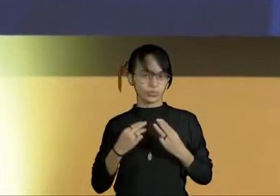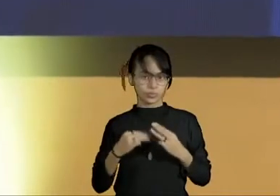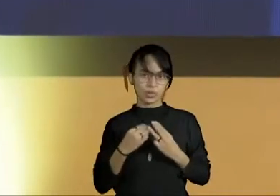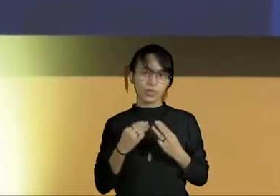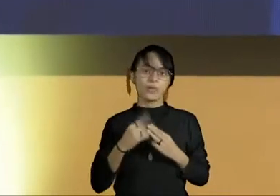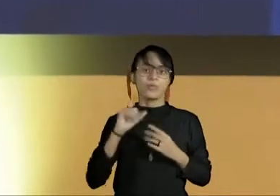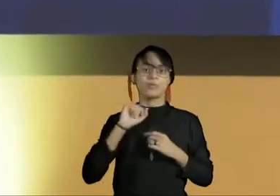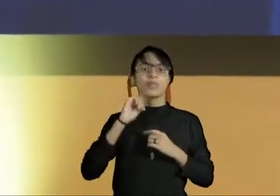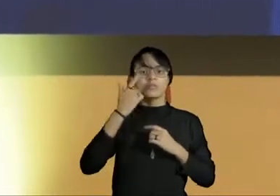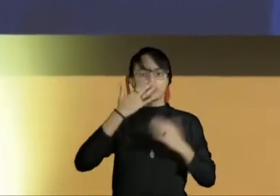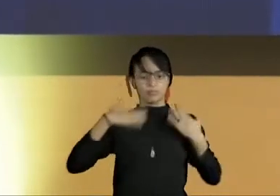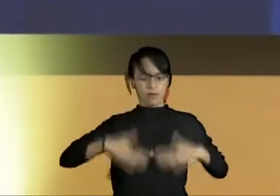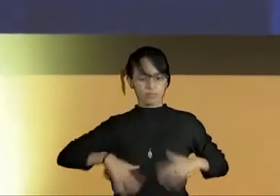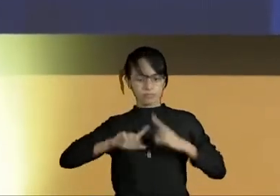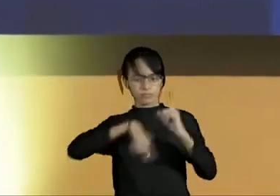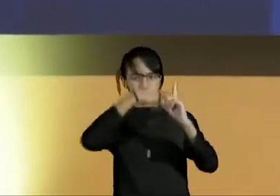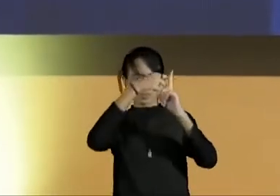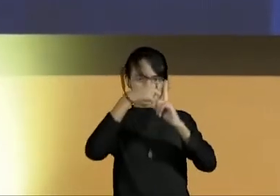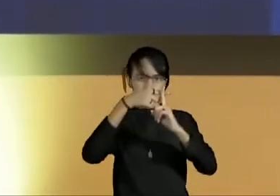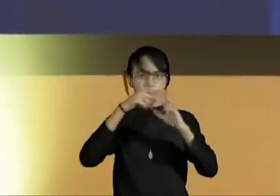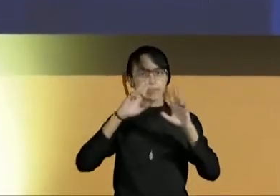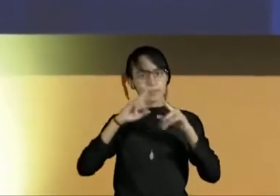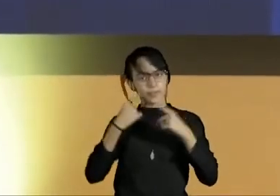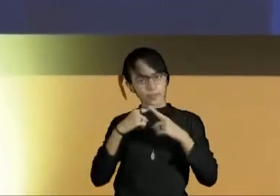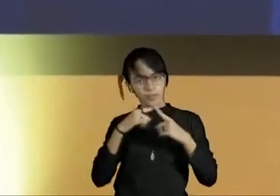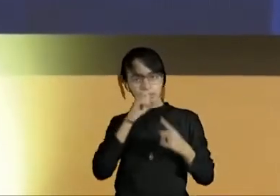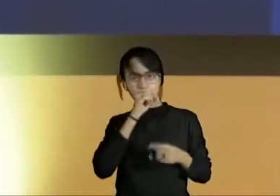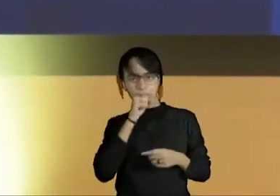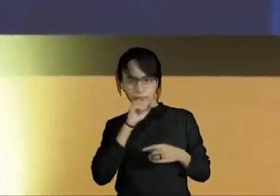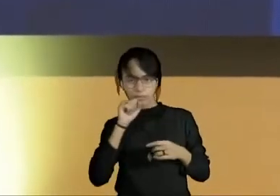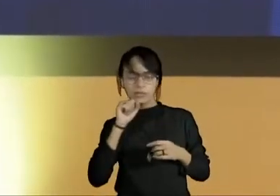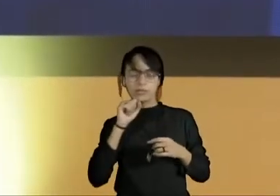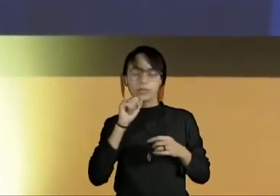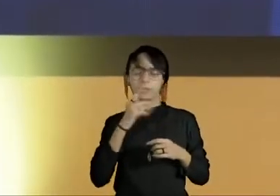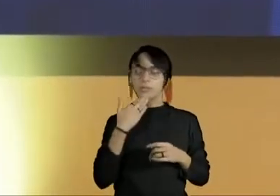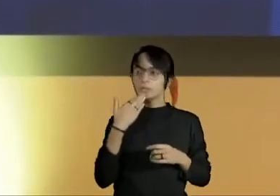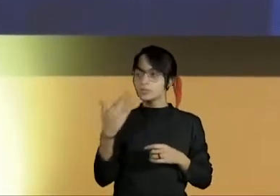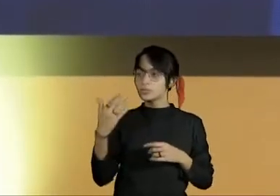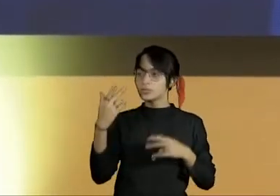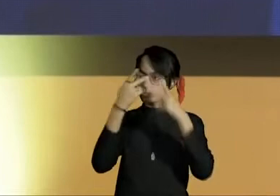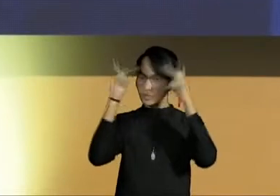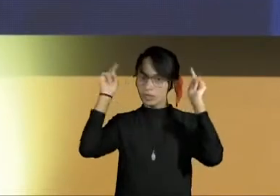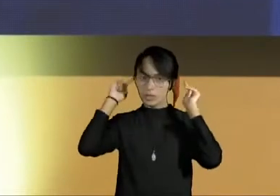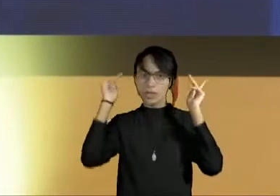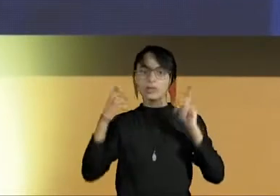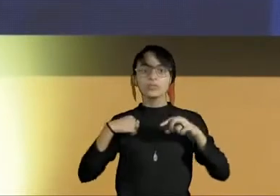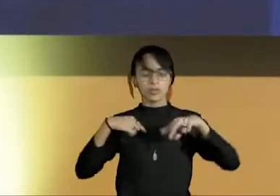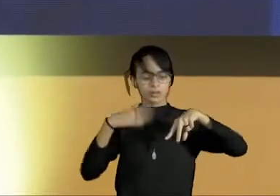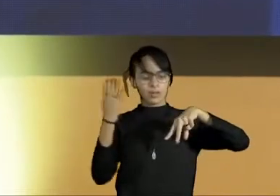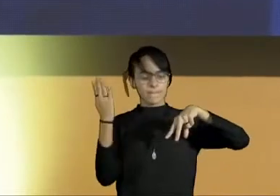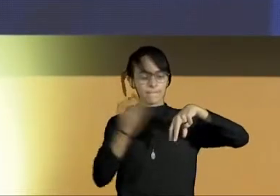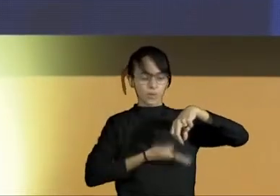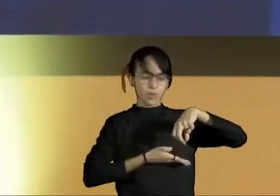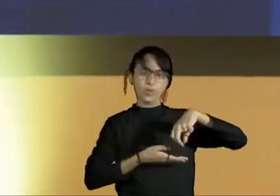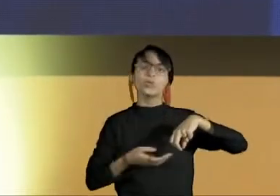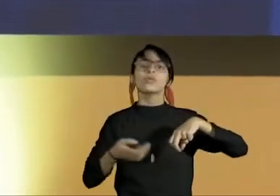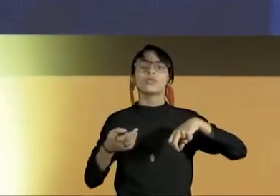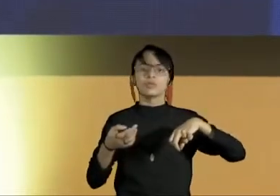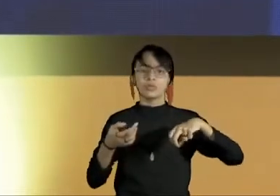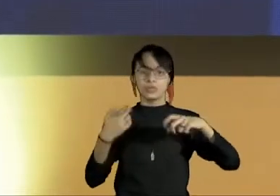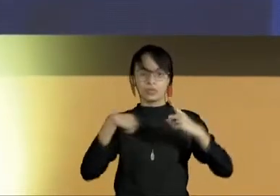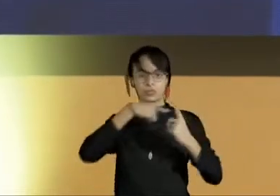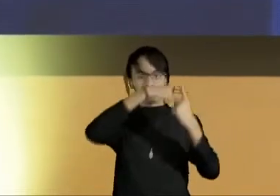durante o sábado, porque esse sábado era um grande dia, rogaram a Pilatos que lhe quebrassem as pernas e fossem tirados os